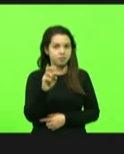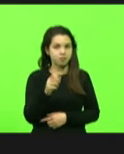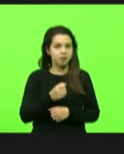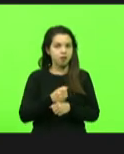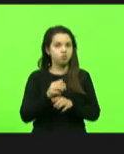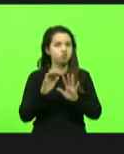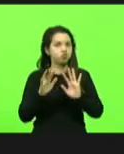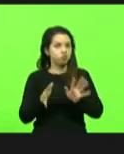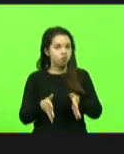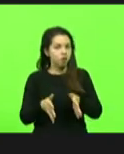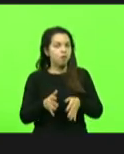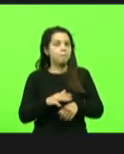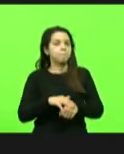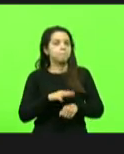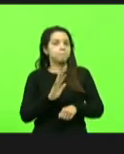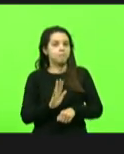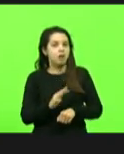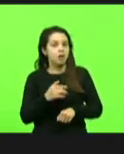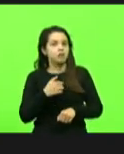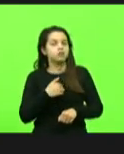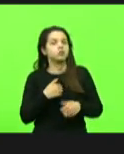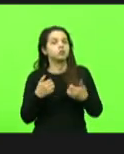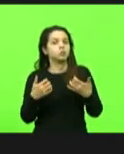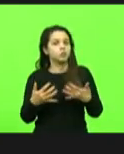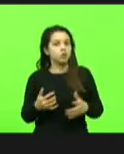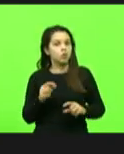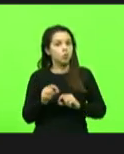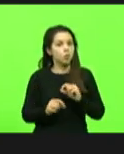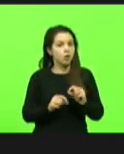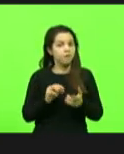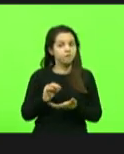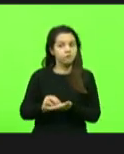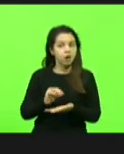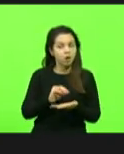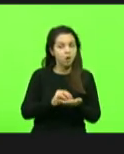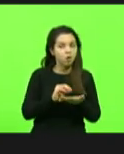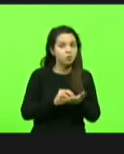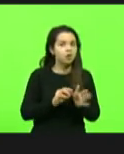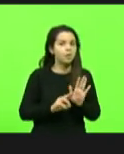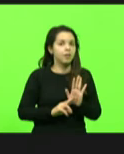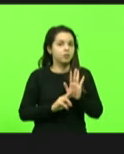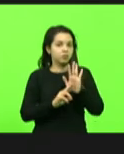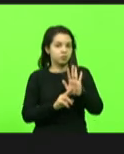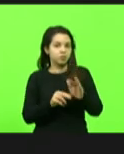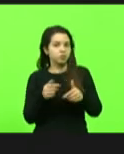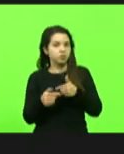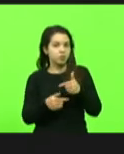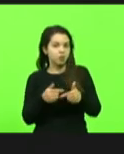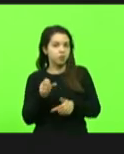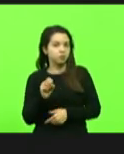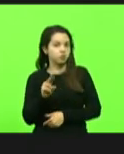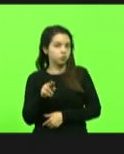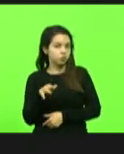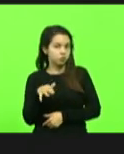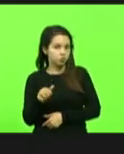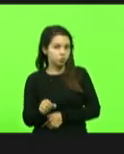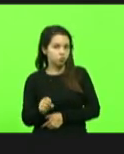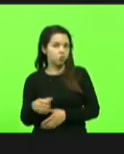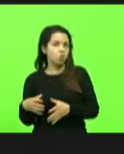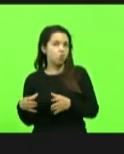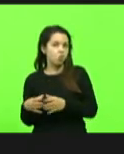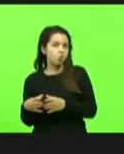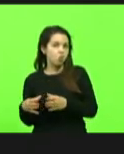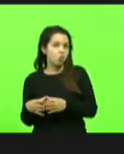a ausência da representação dos trabalhadores do SUAS como categoria a ser vacinada, uma política